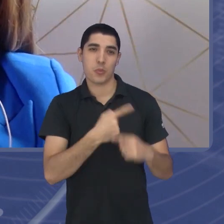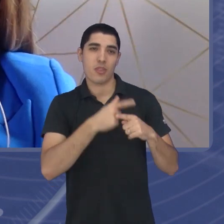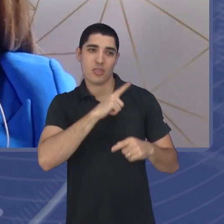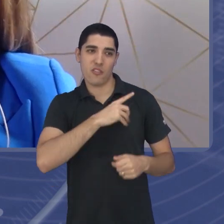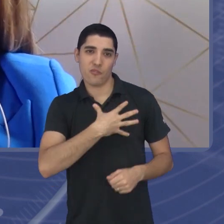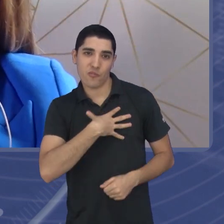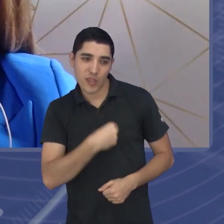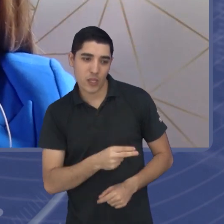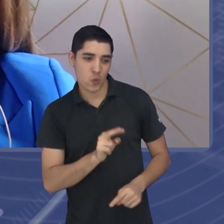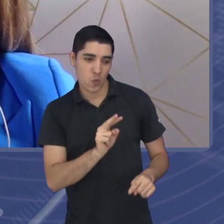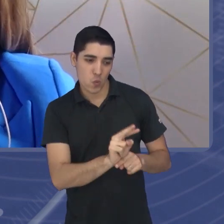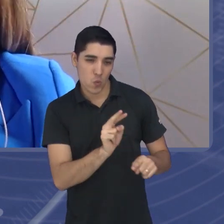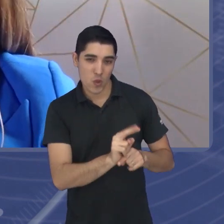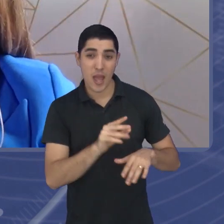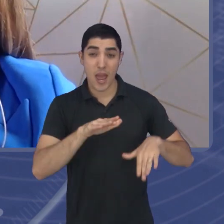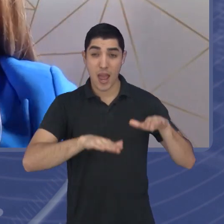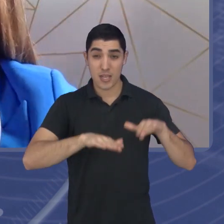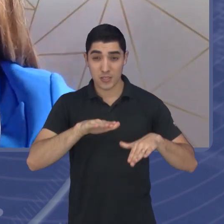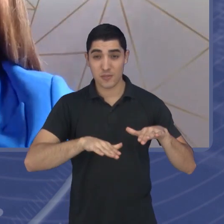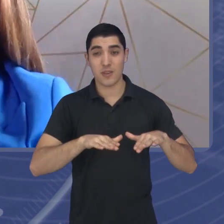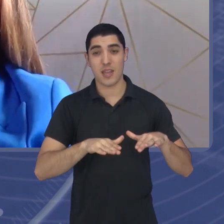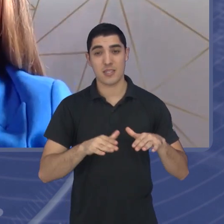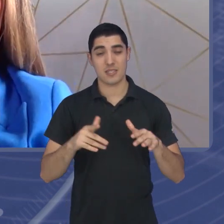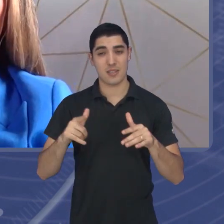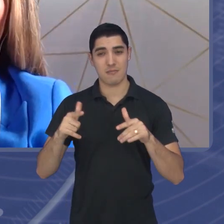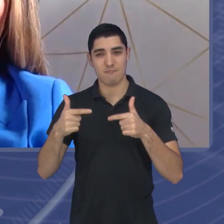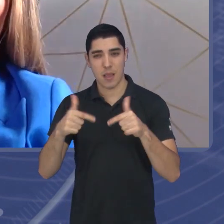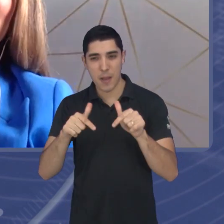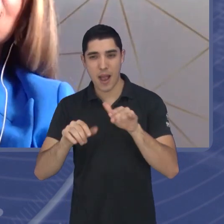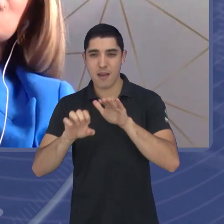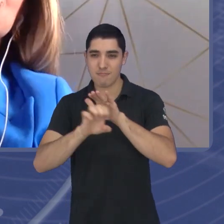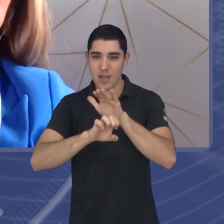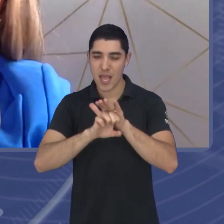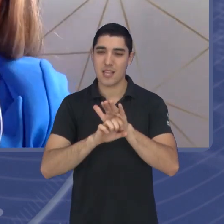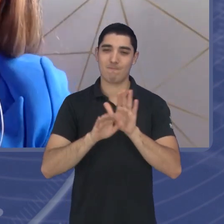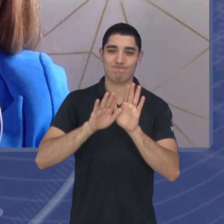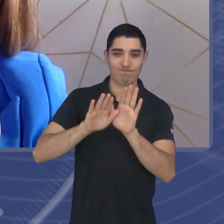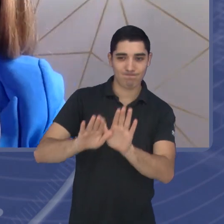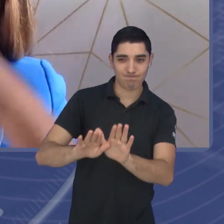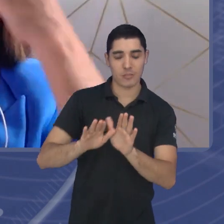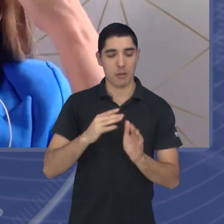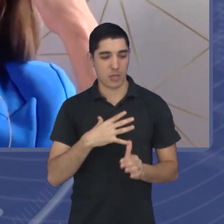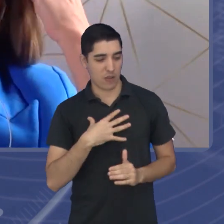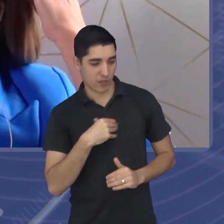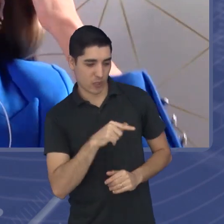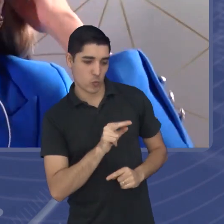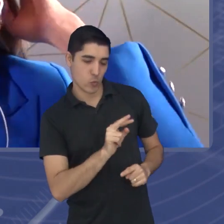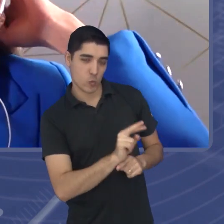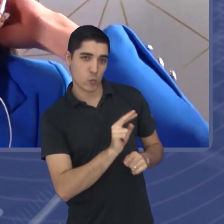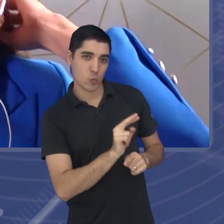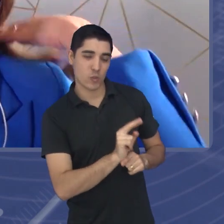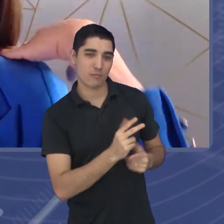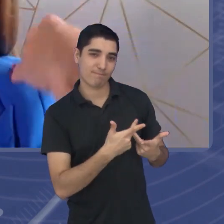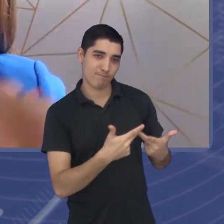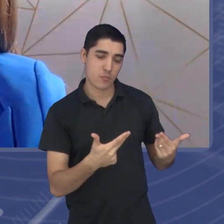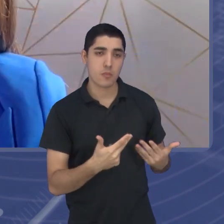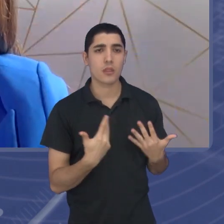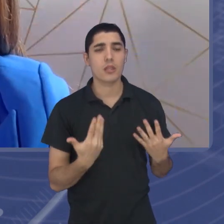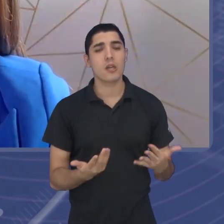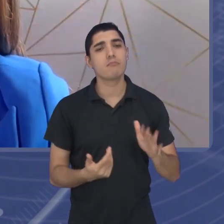vezes até tiveram de deixar seu negócio, como no caso dela, para se dedicar aos filhos. E,